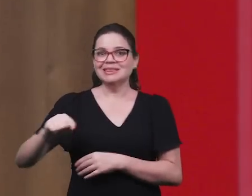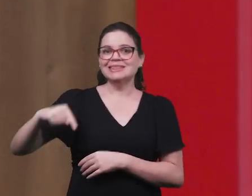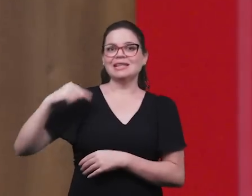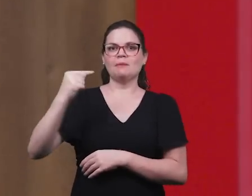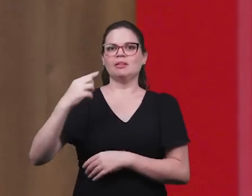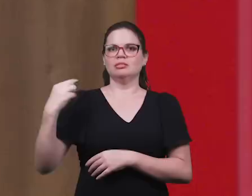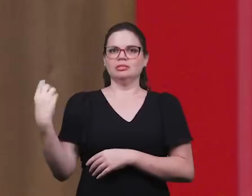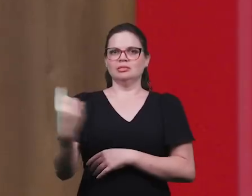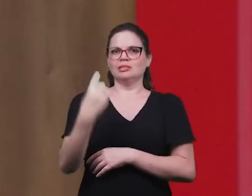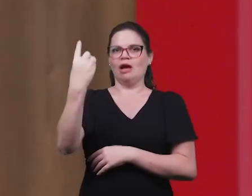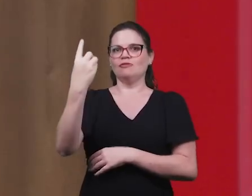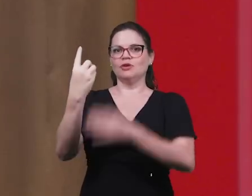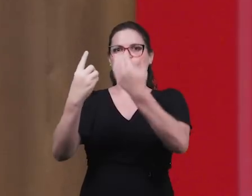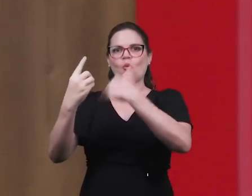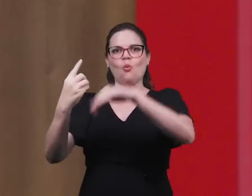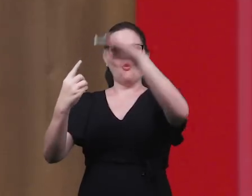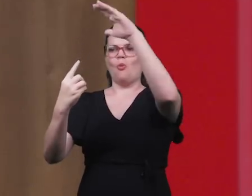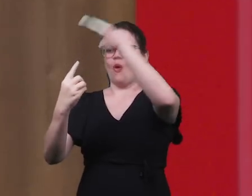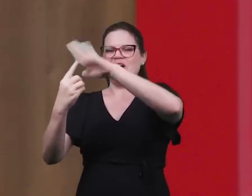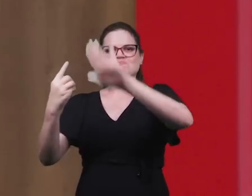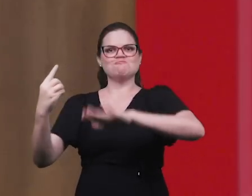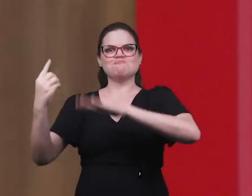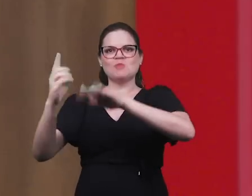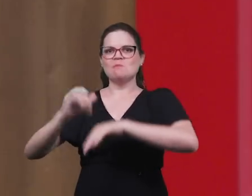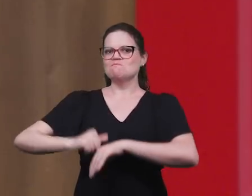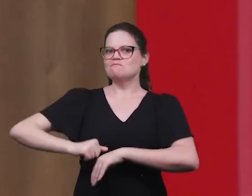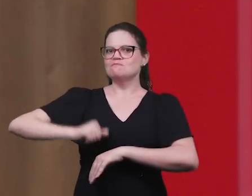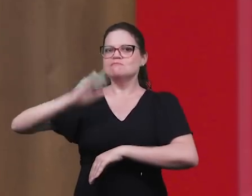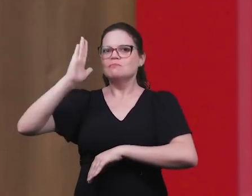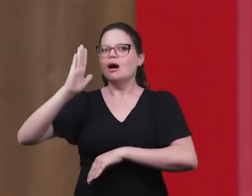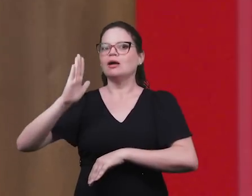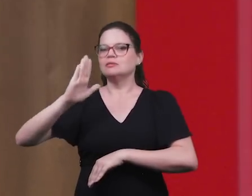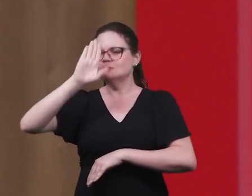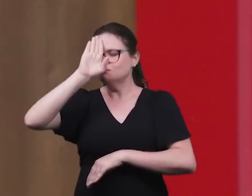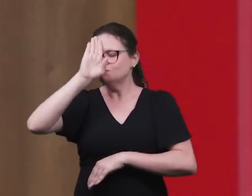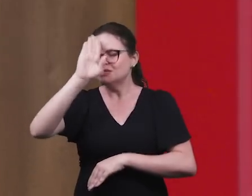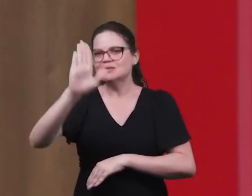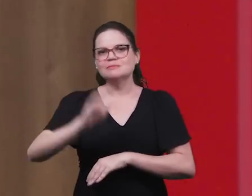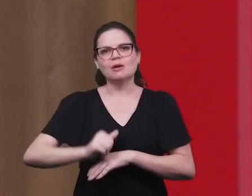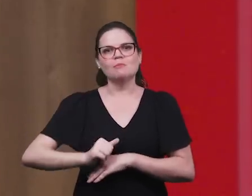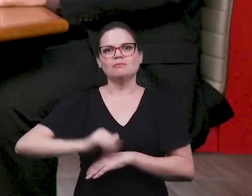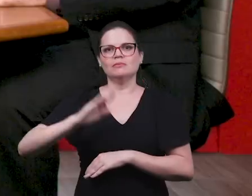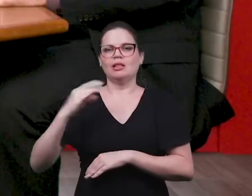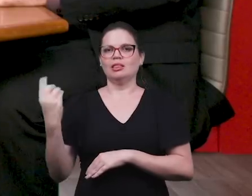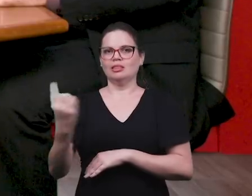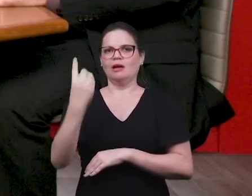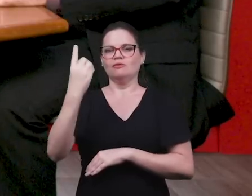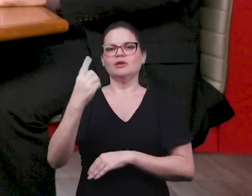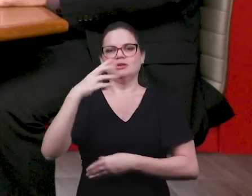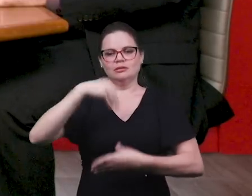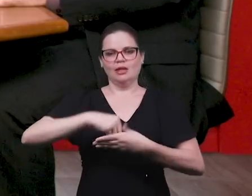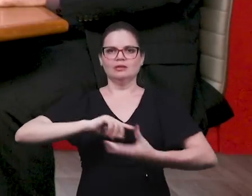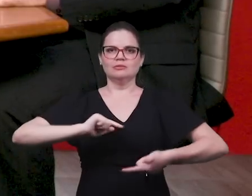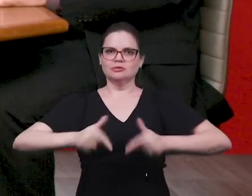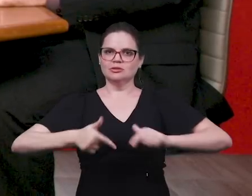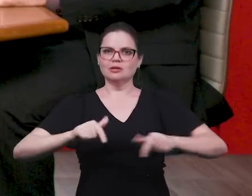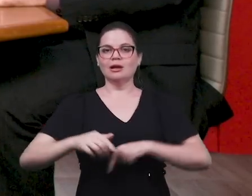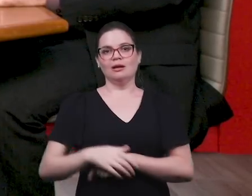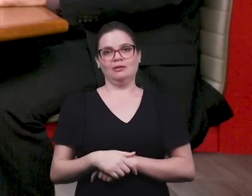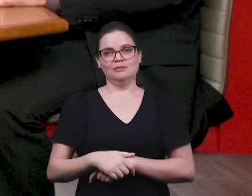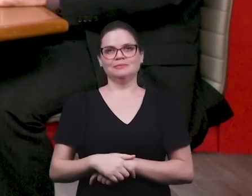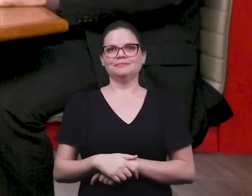é considerado até hoje o maior rei que Israel já teve, usado pelo Senhor. Olha como que nós percebemos